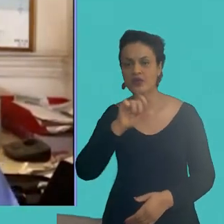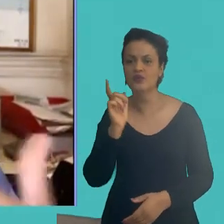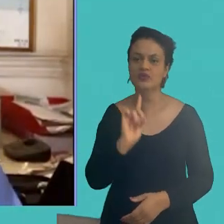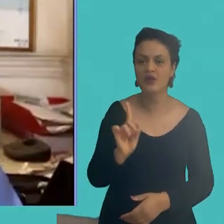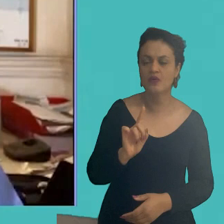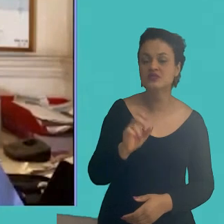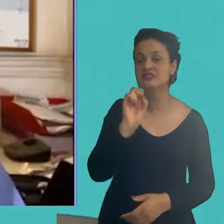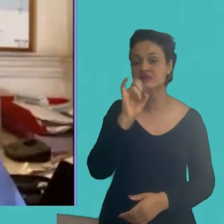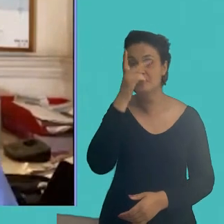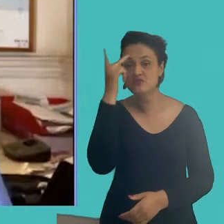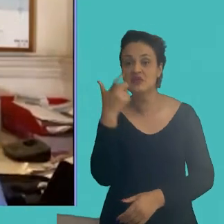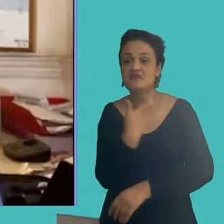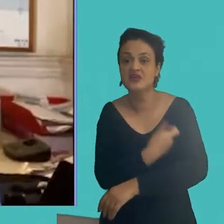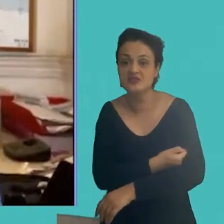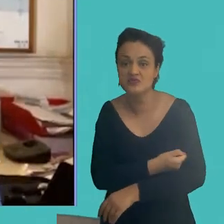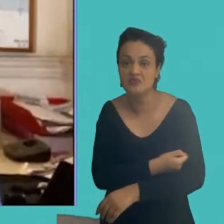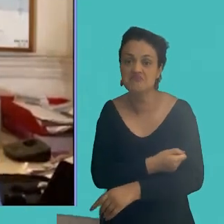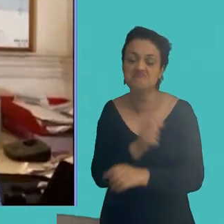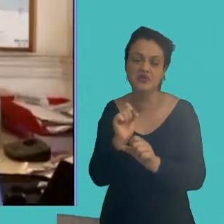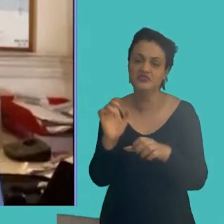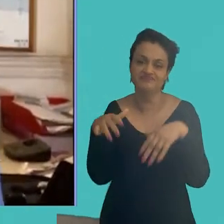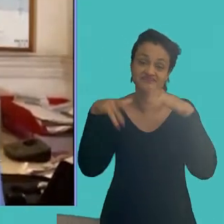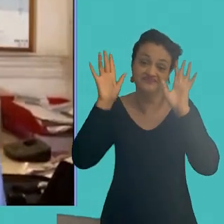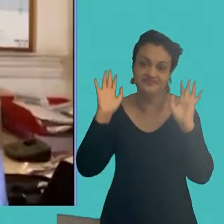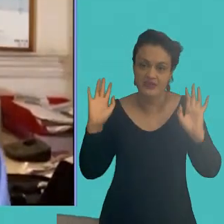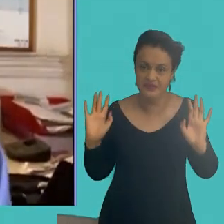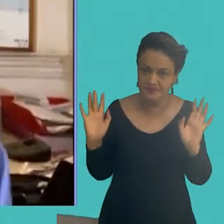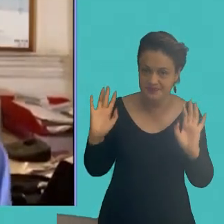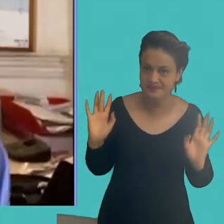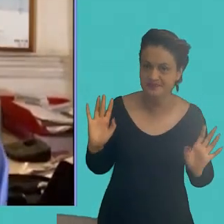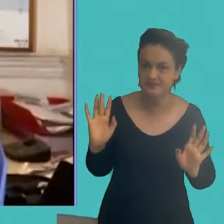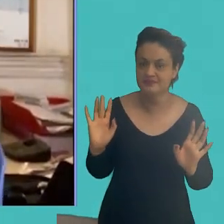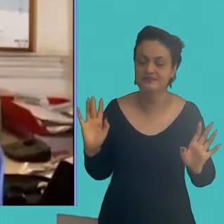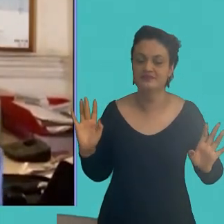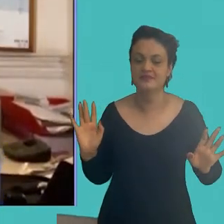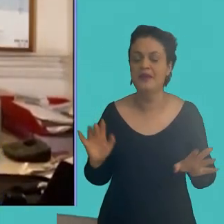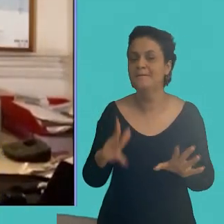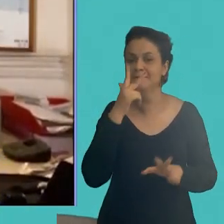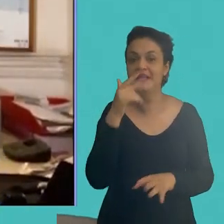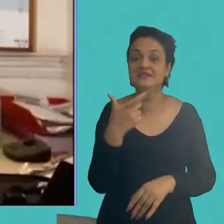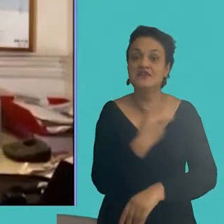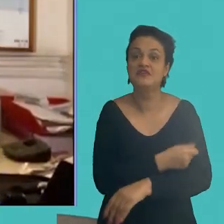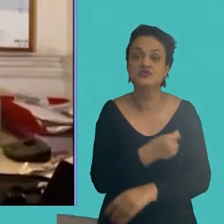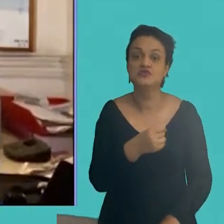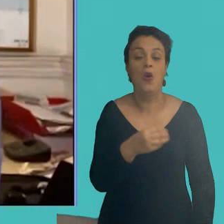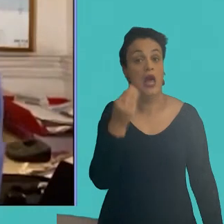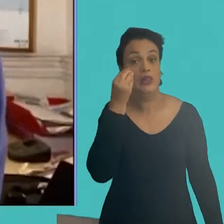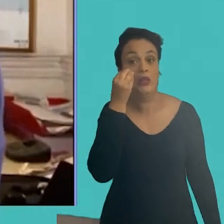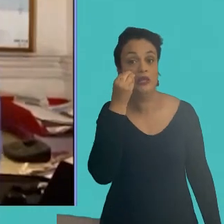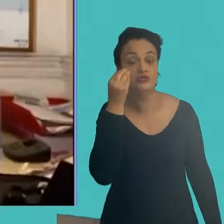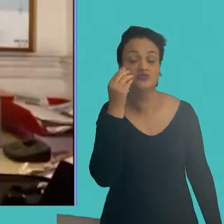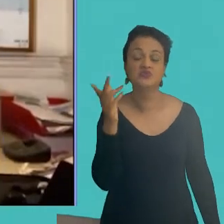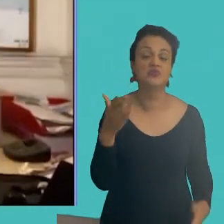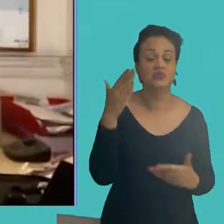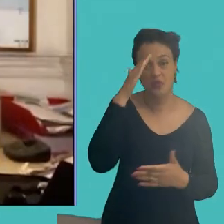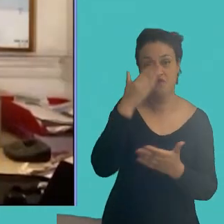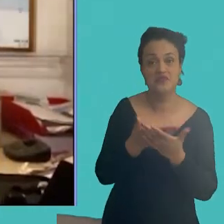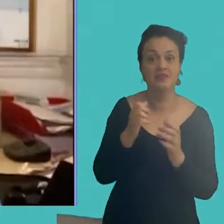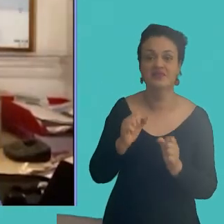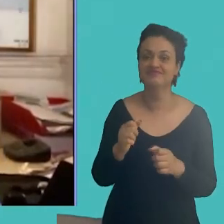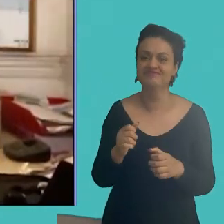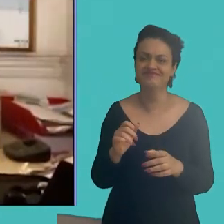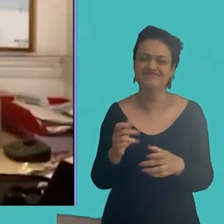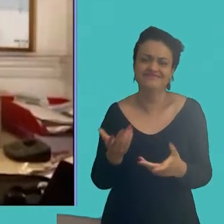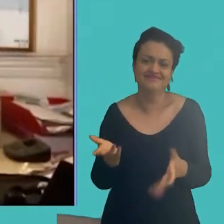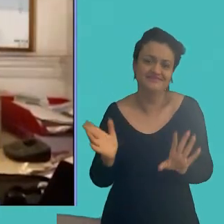vacinado, enfim, se submeteu a um experimento científico de resultado duvidoso, não importa a discussão sobre os